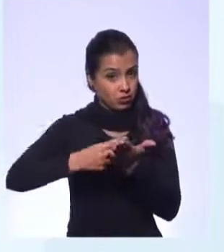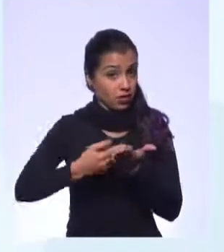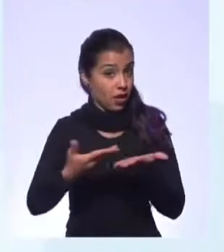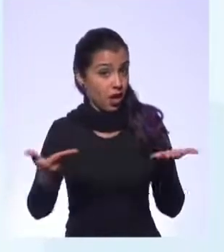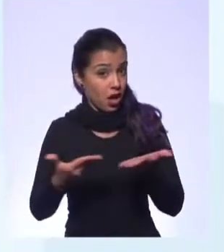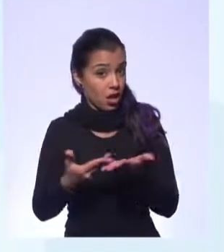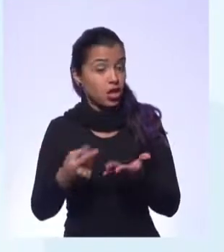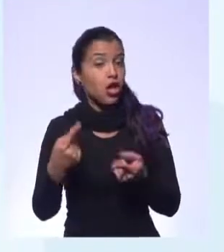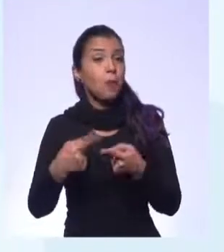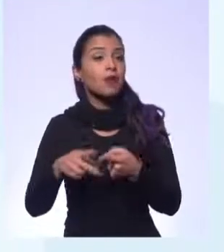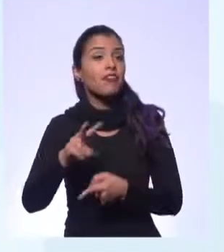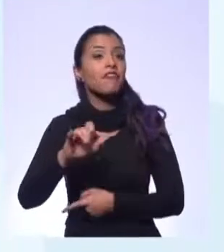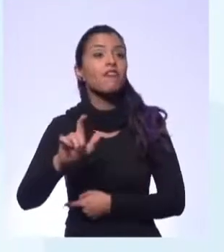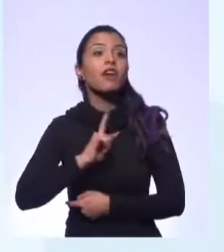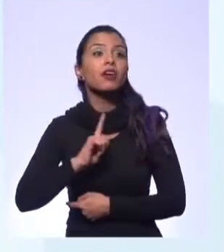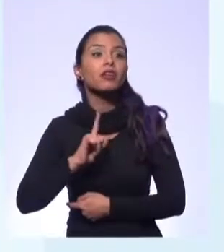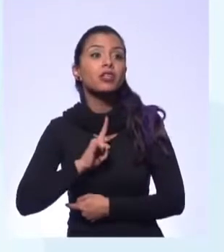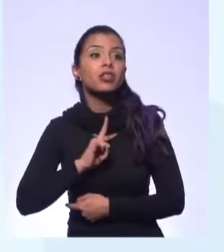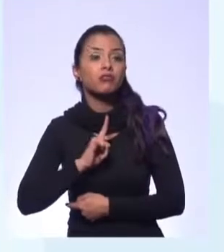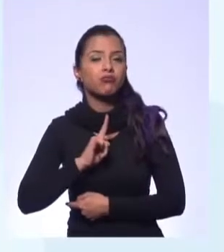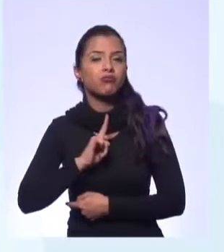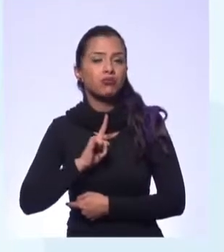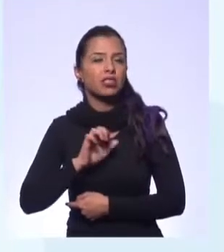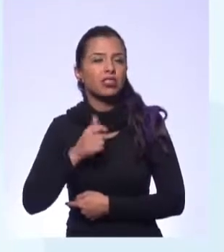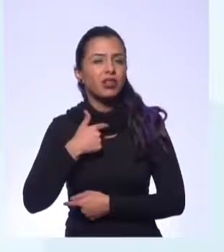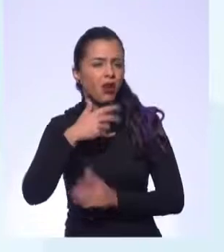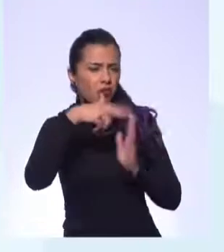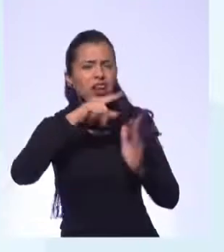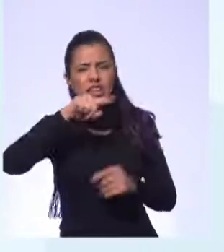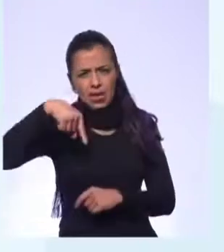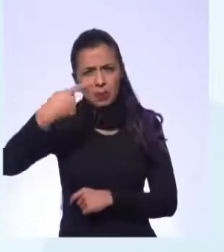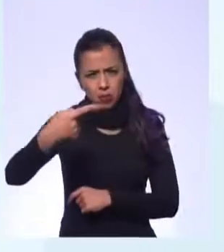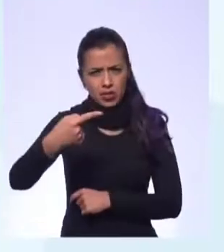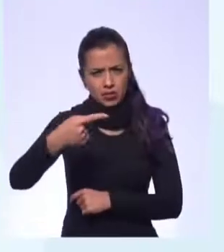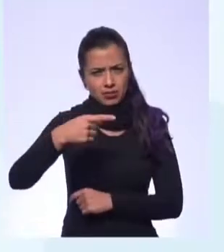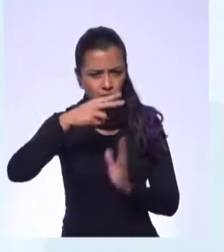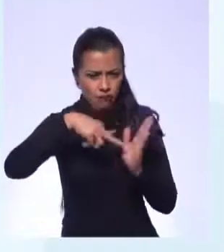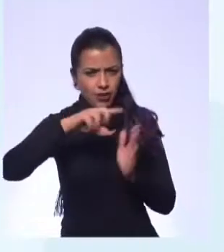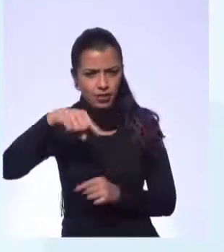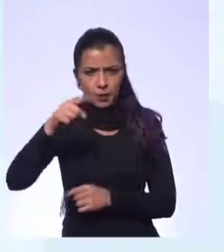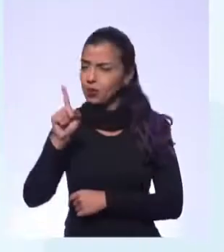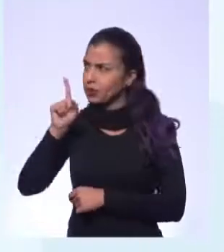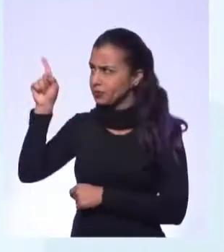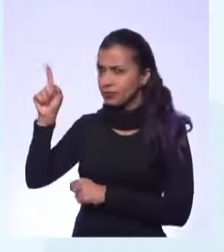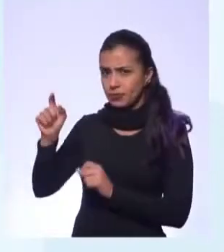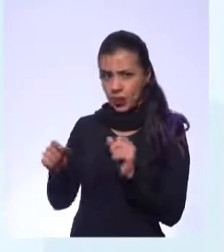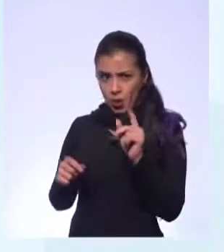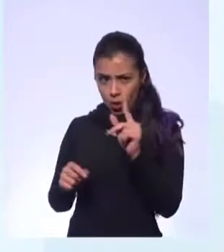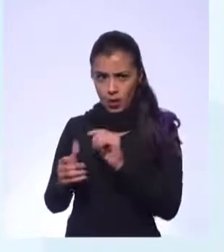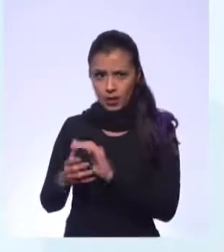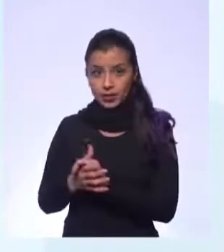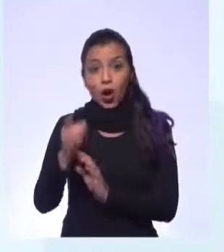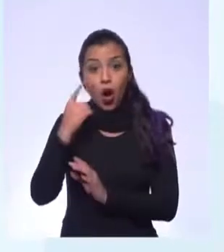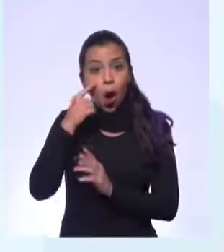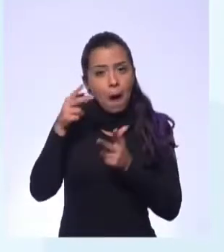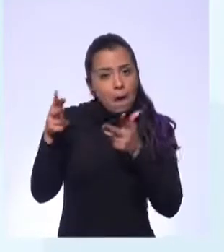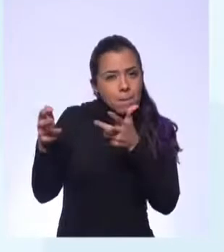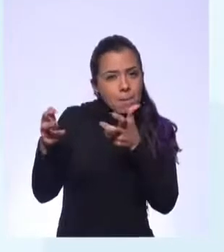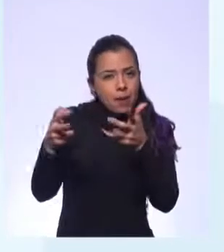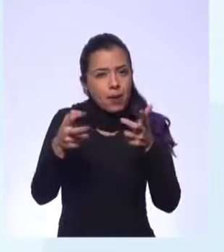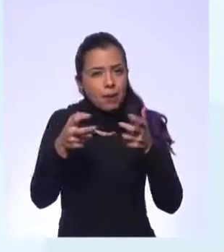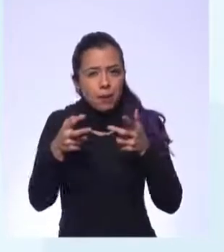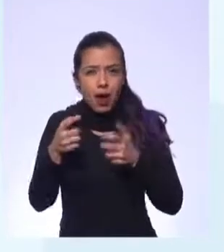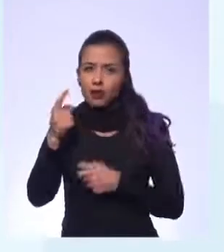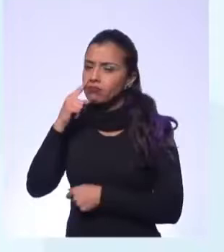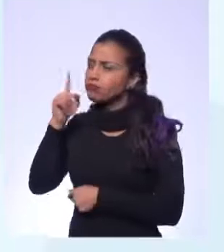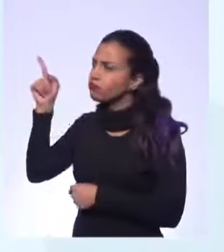fazer o skimming, tá certo? Eu não vou ler agora, não, vou ler depois do skimming, tá certo? Então, vou dar uma olhada no